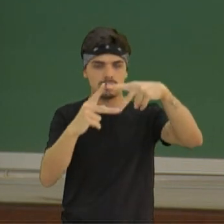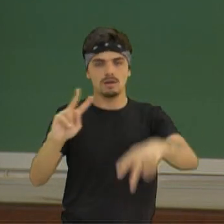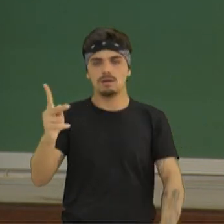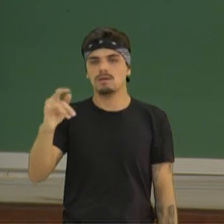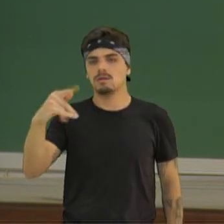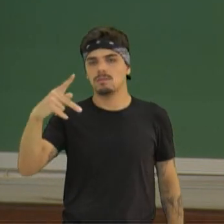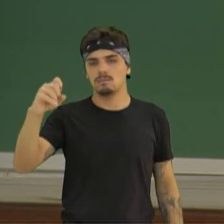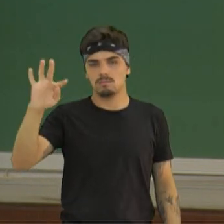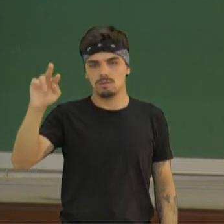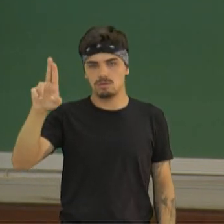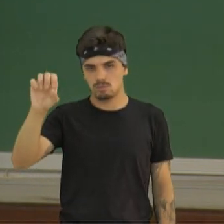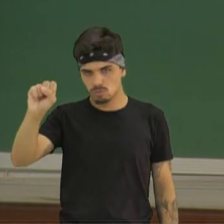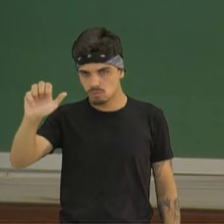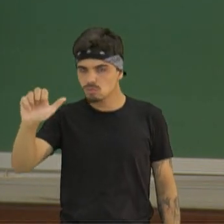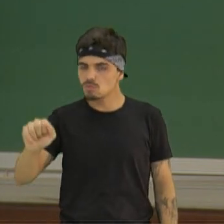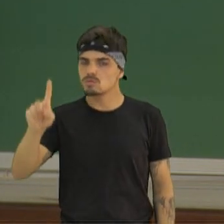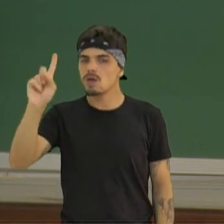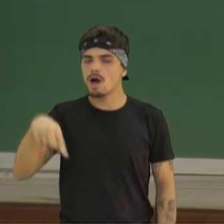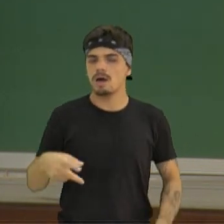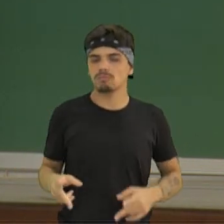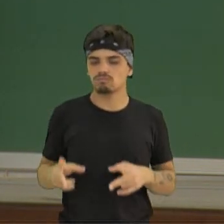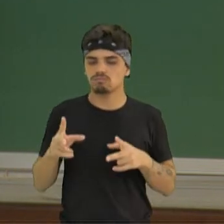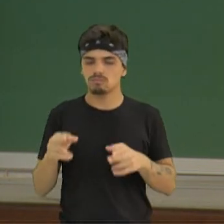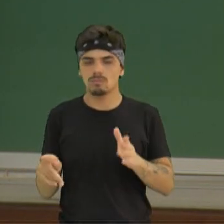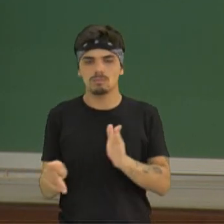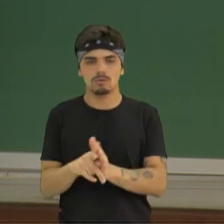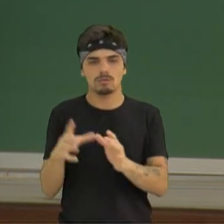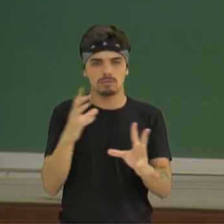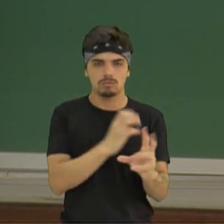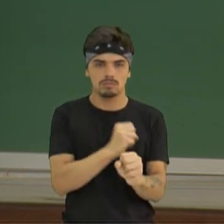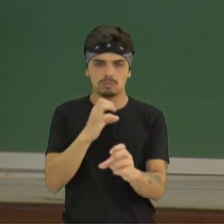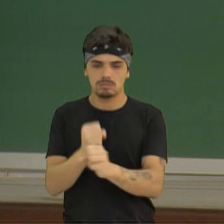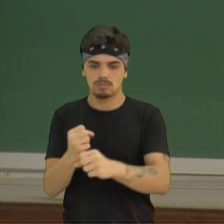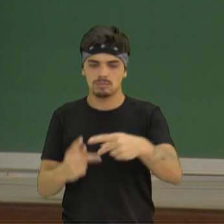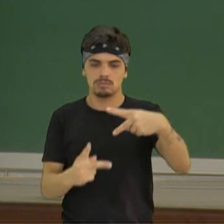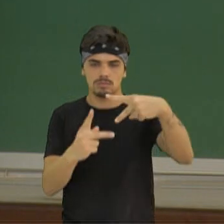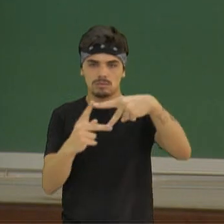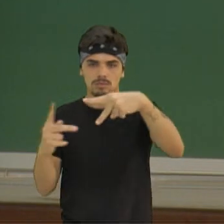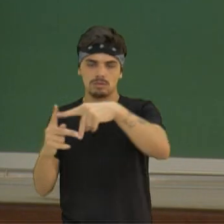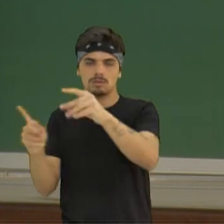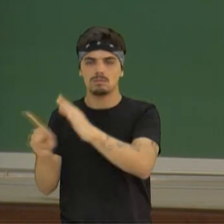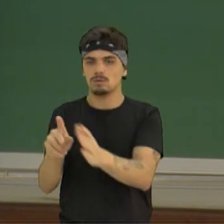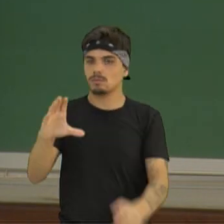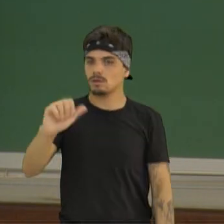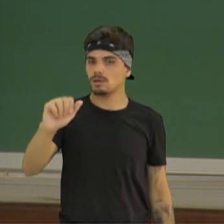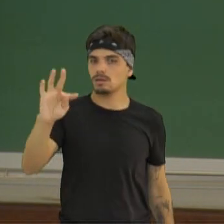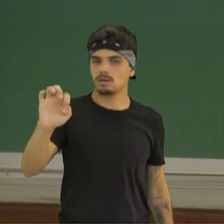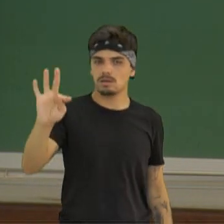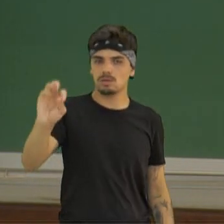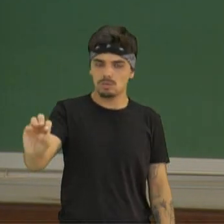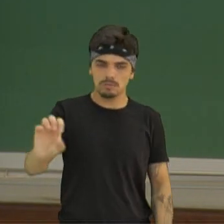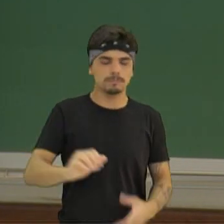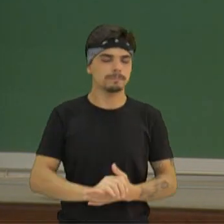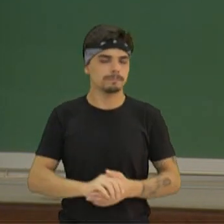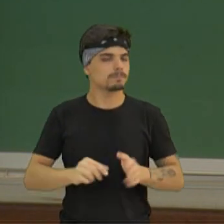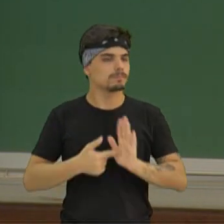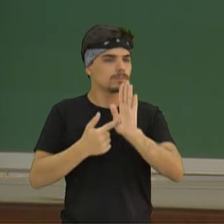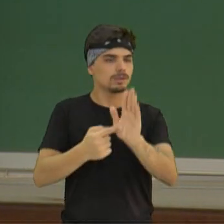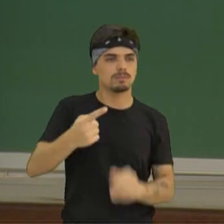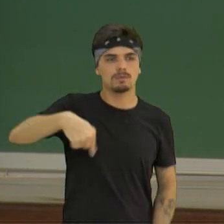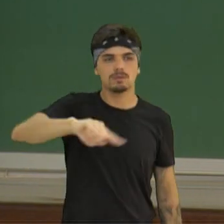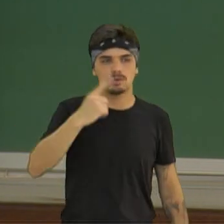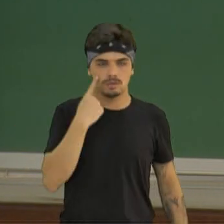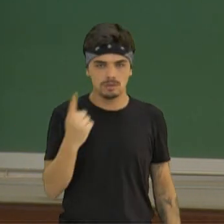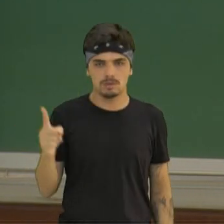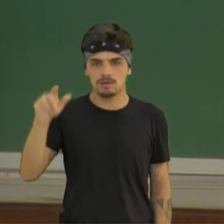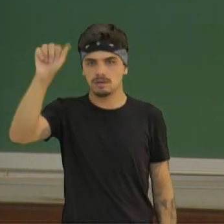O quadrado da hipotenusa é igual à soma dos quadrados dos catetos. Eu coloquei aqui, né, os catetos